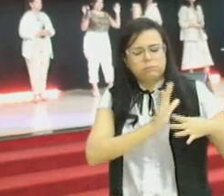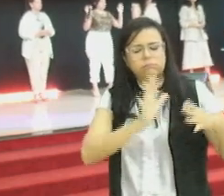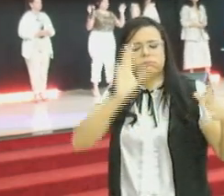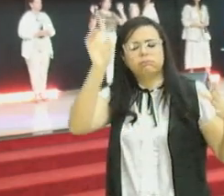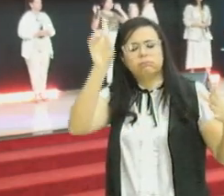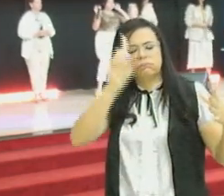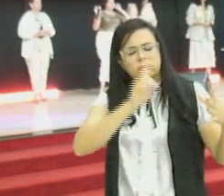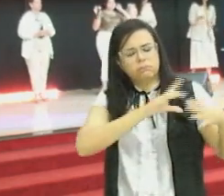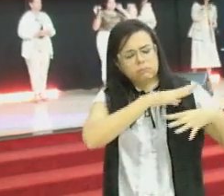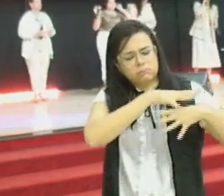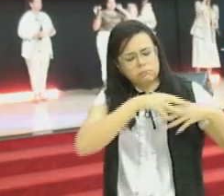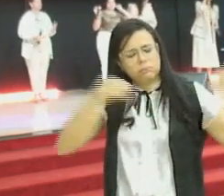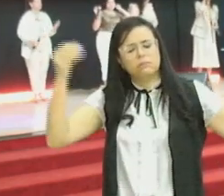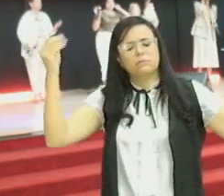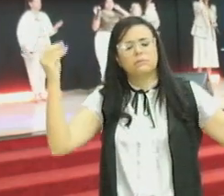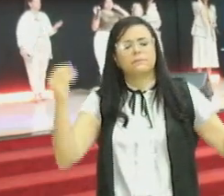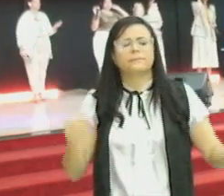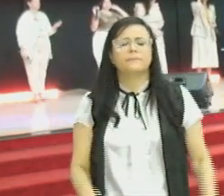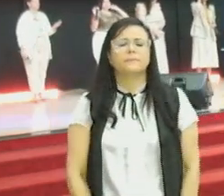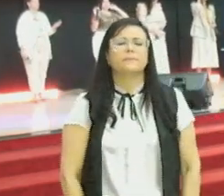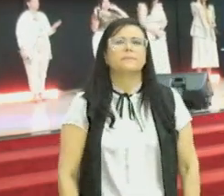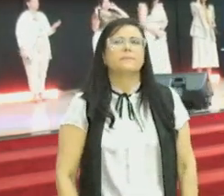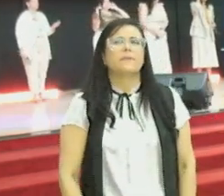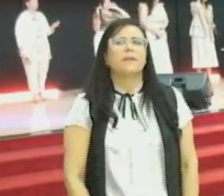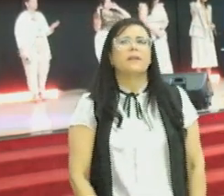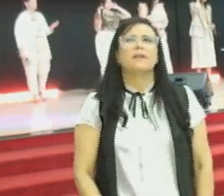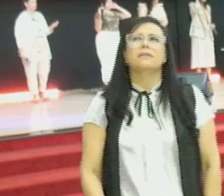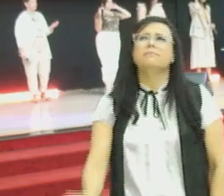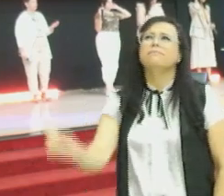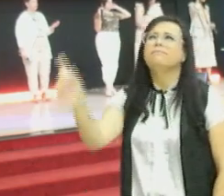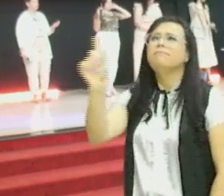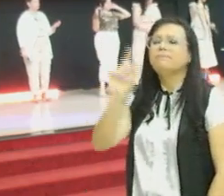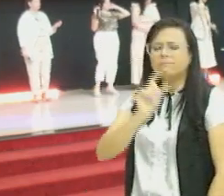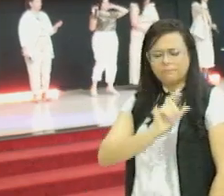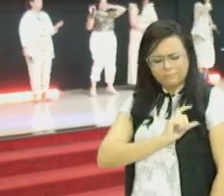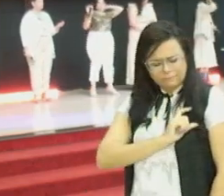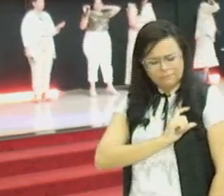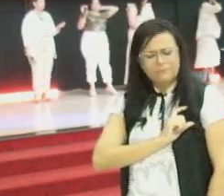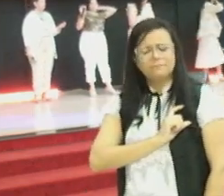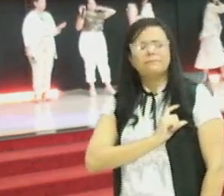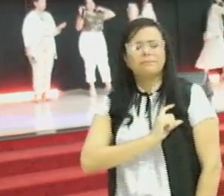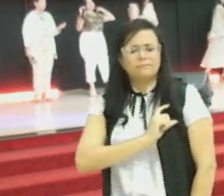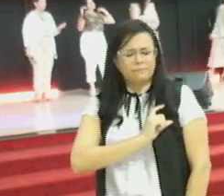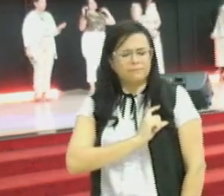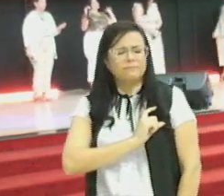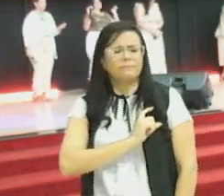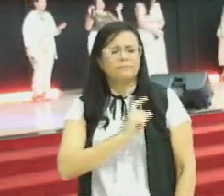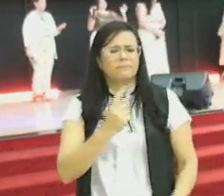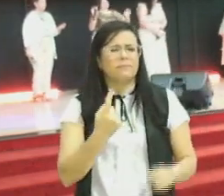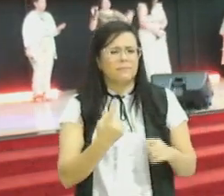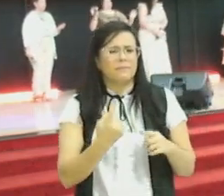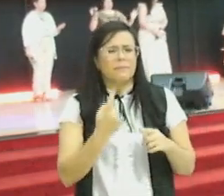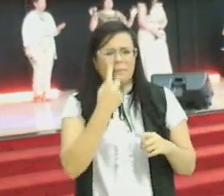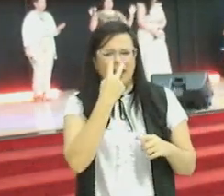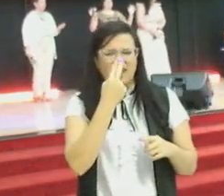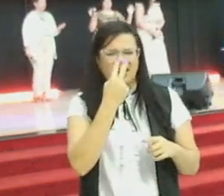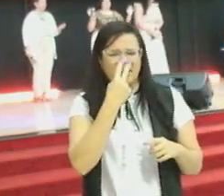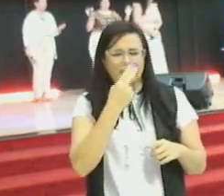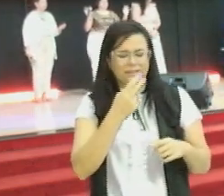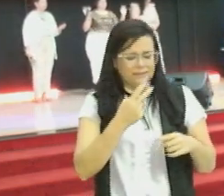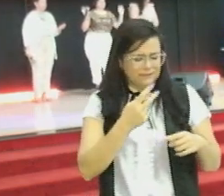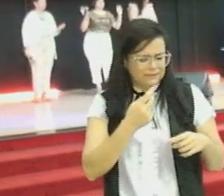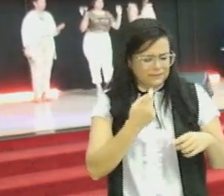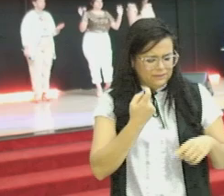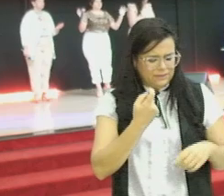venhamos resistir à tua palavra. Senhor, a tua palavra, ela é como um martelo que esmiuça a penha. A